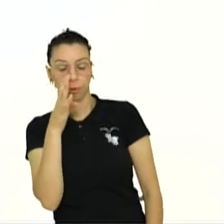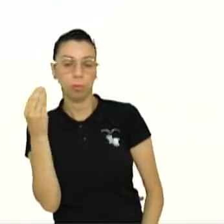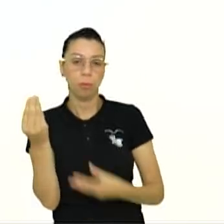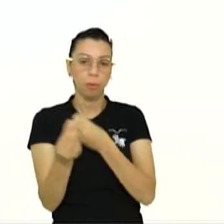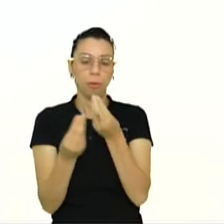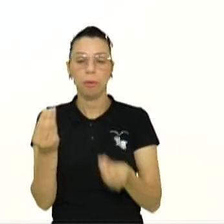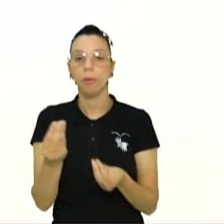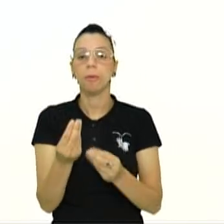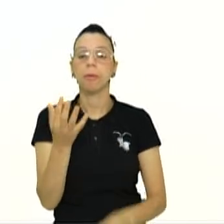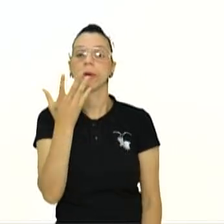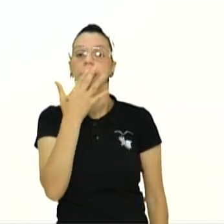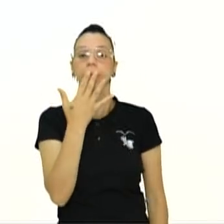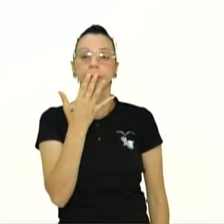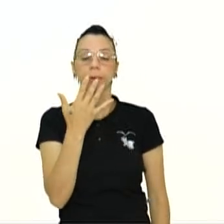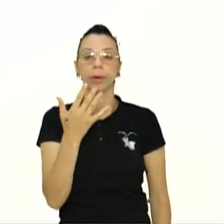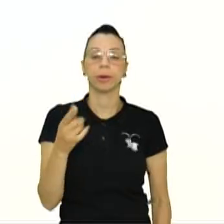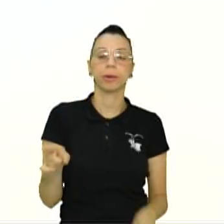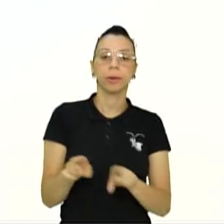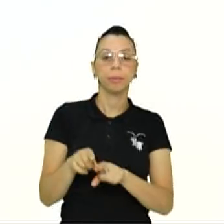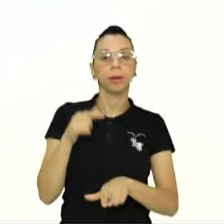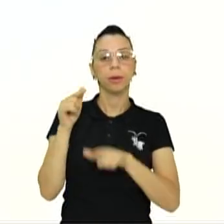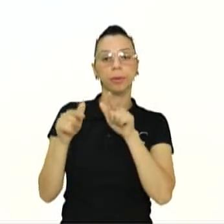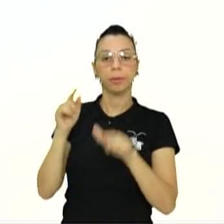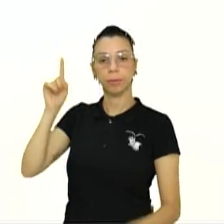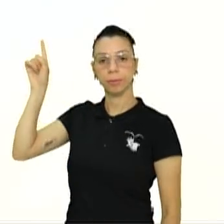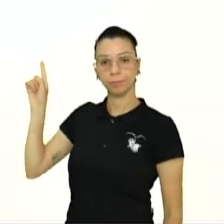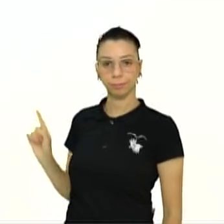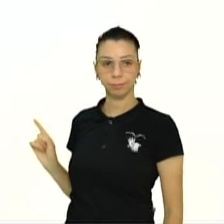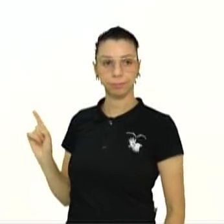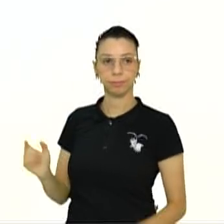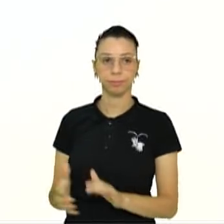cores e o seu trabalho.